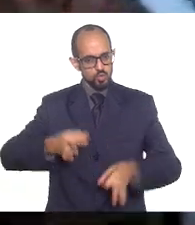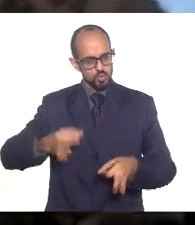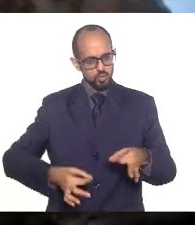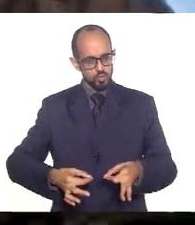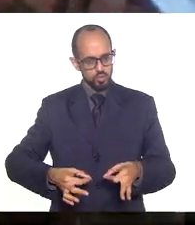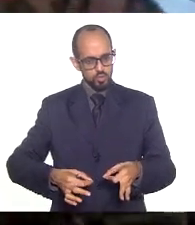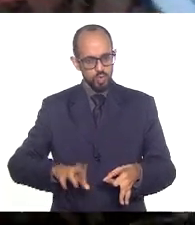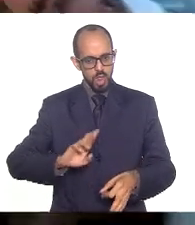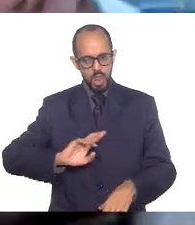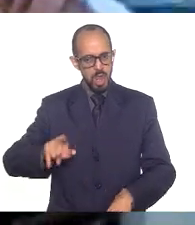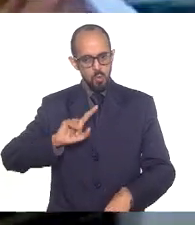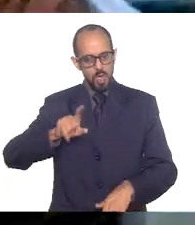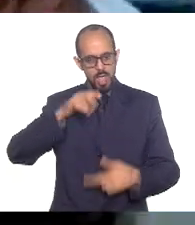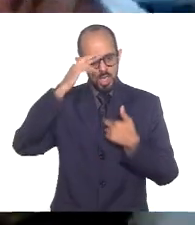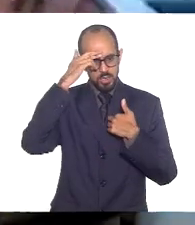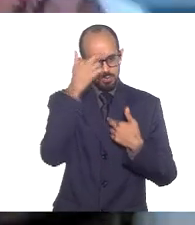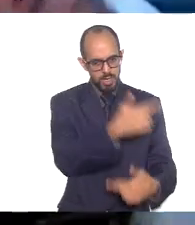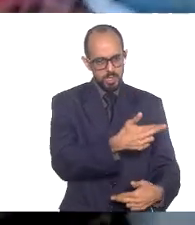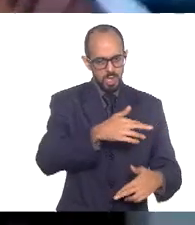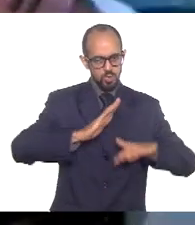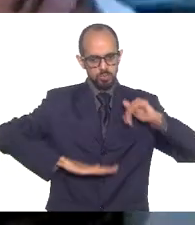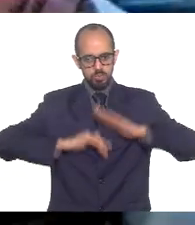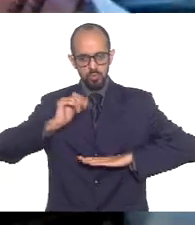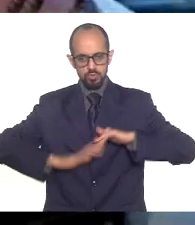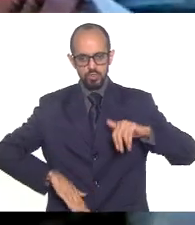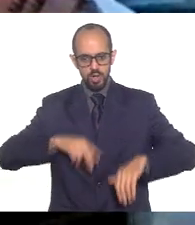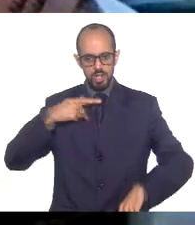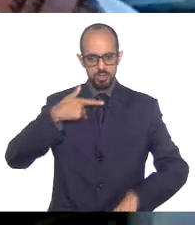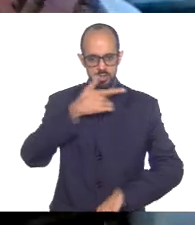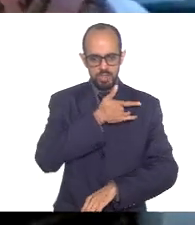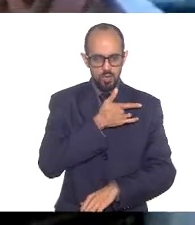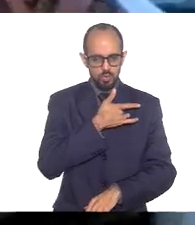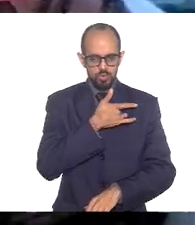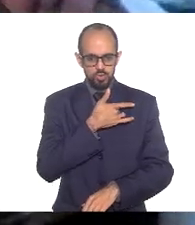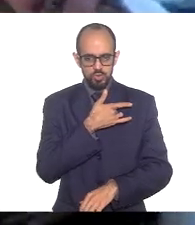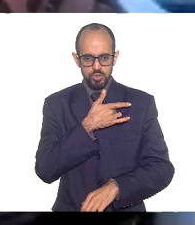não é respeitar o